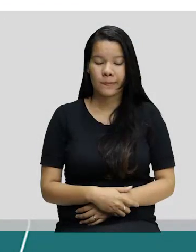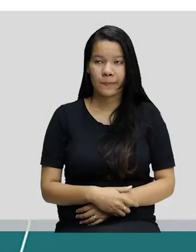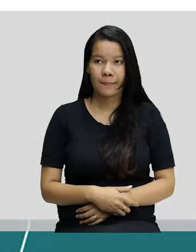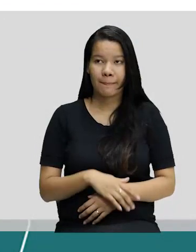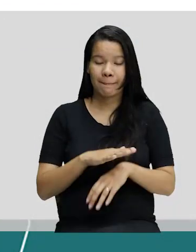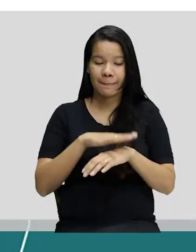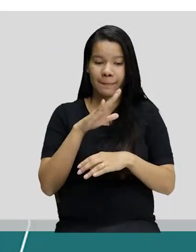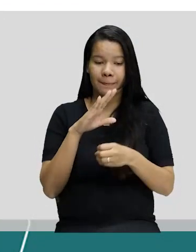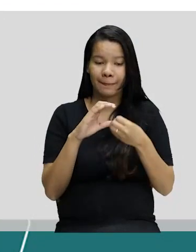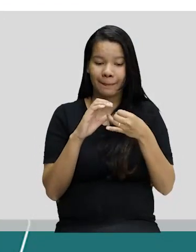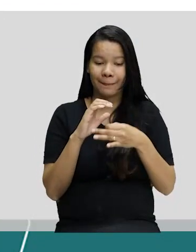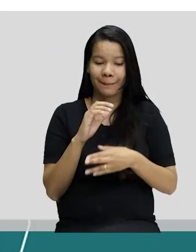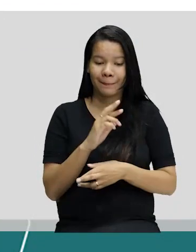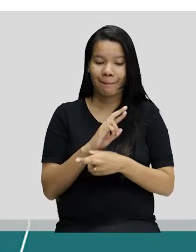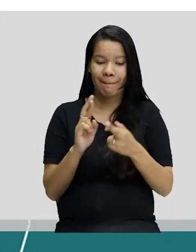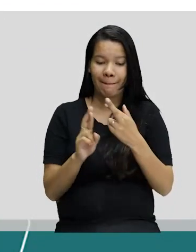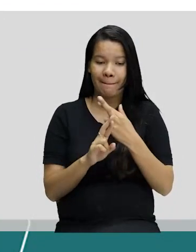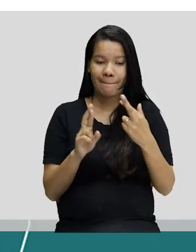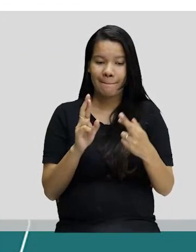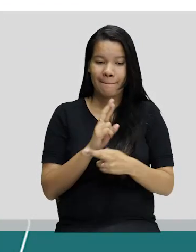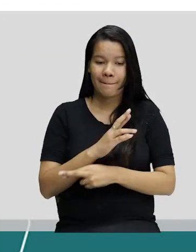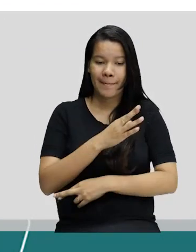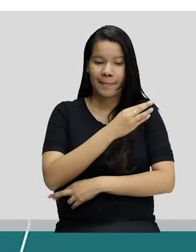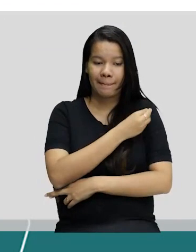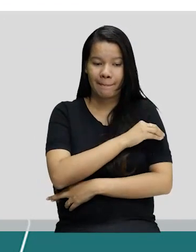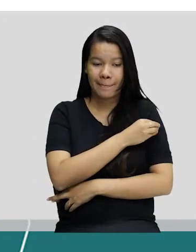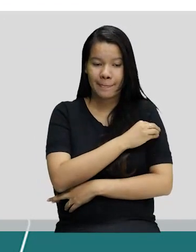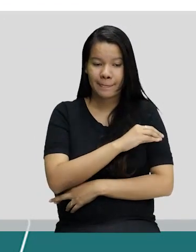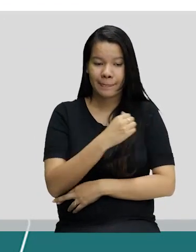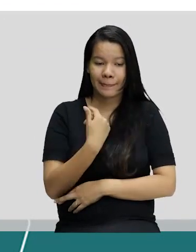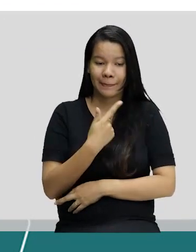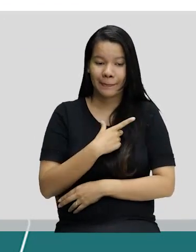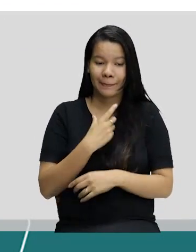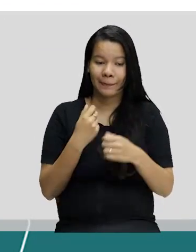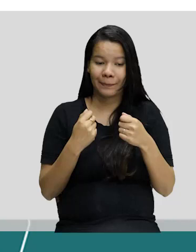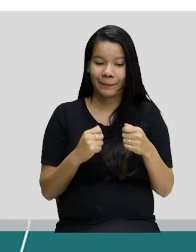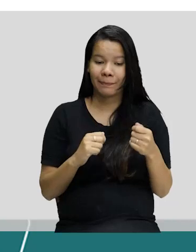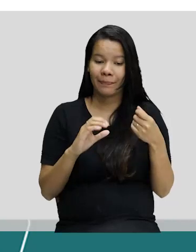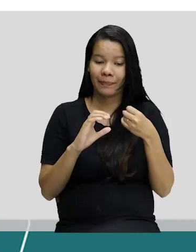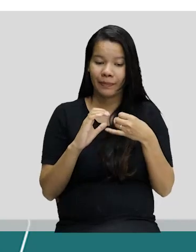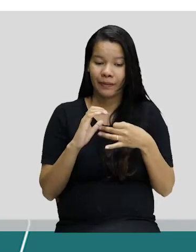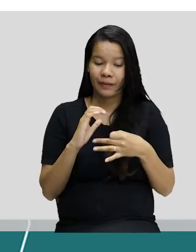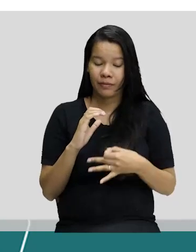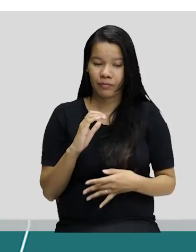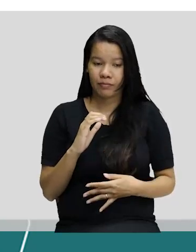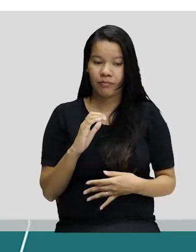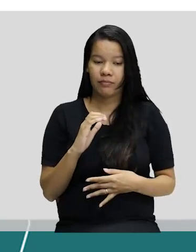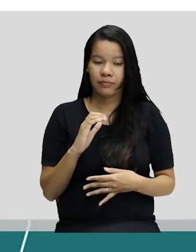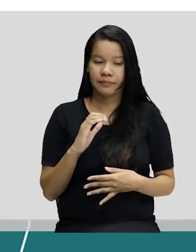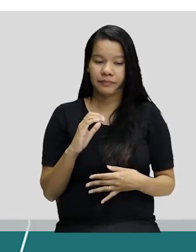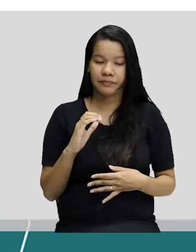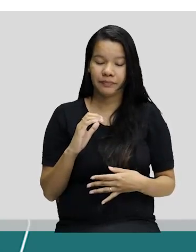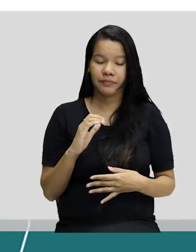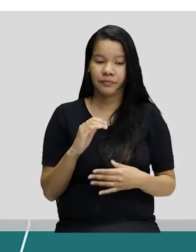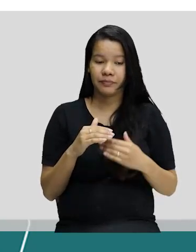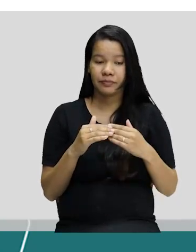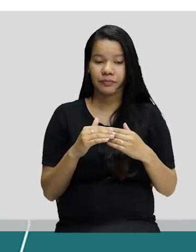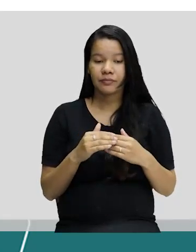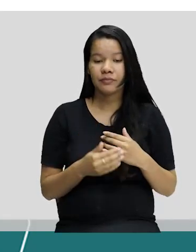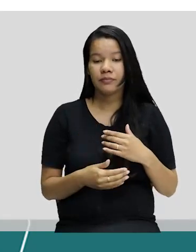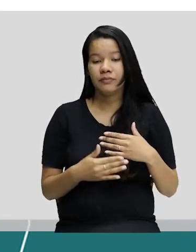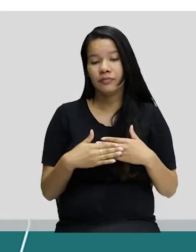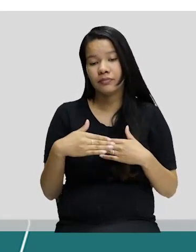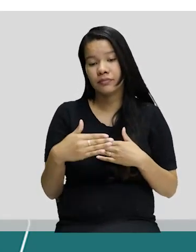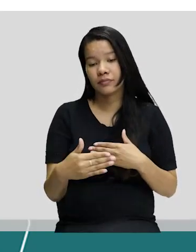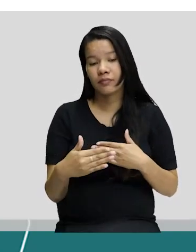Mais características relacionadas ao álcool. Nós podemos classificar o álcool segundo o